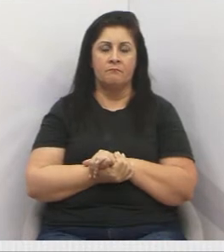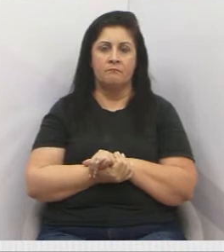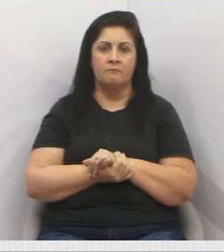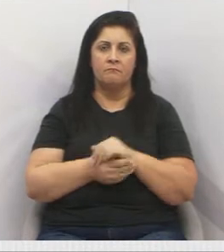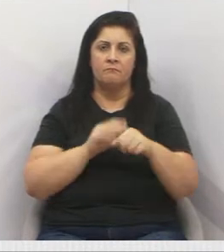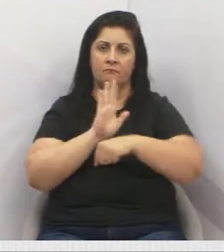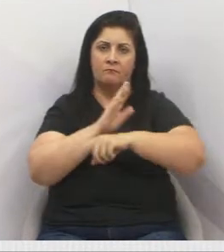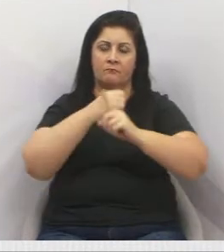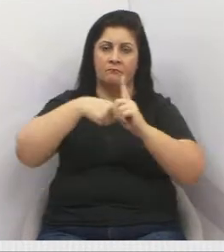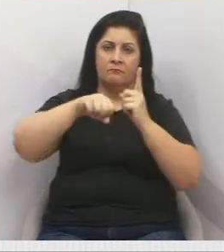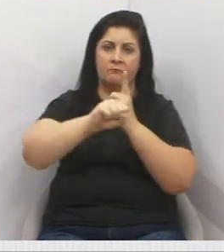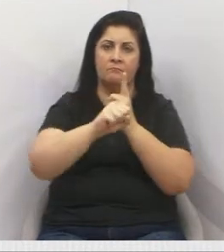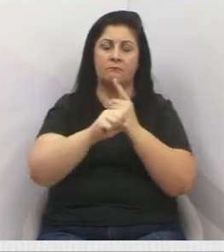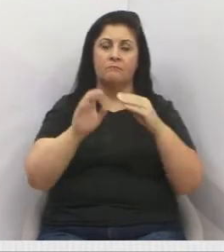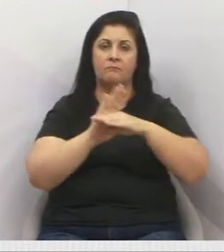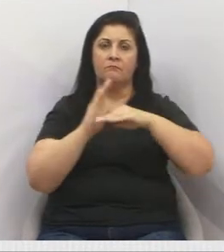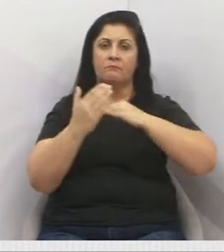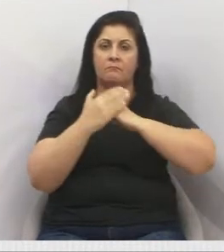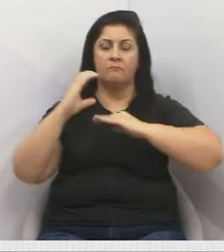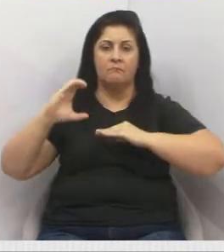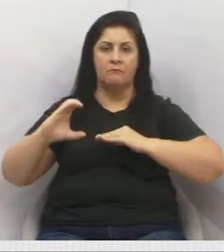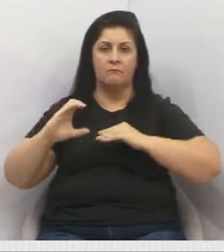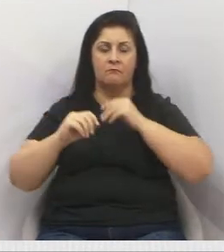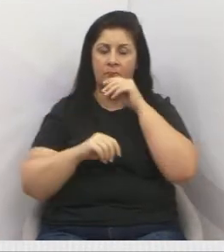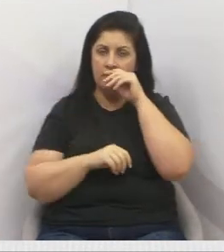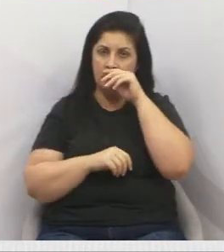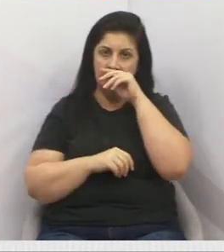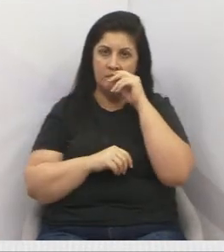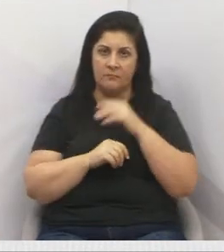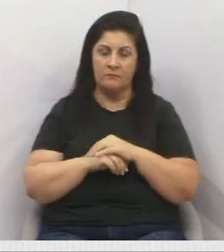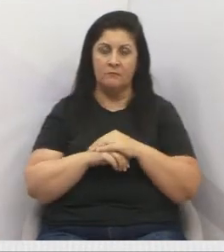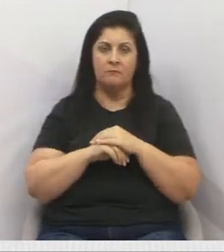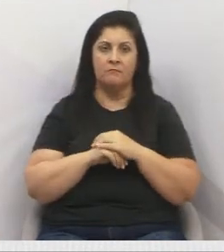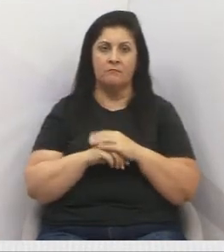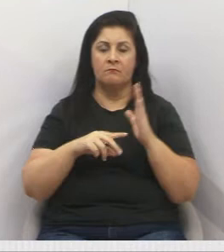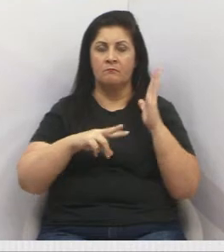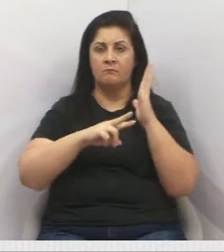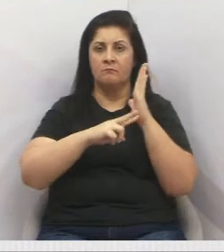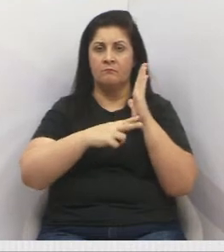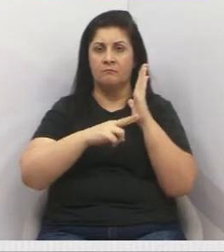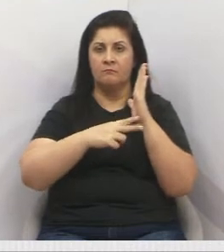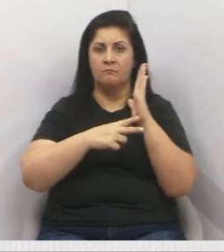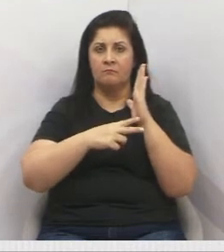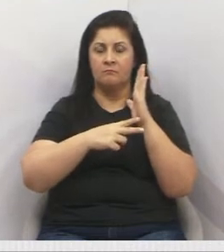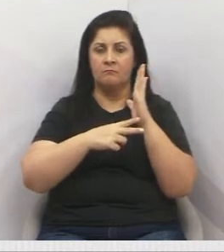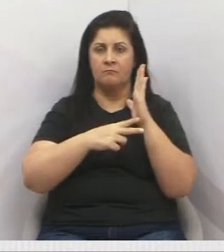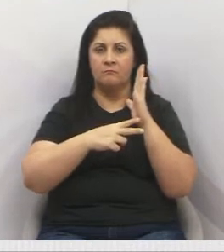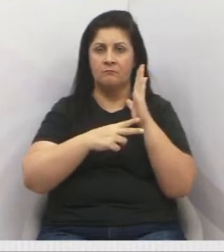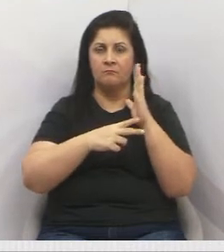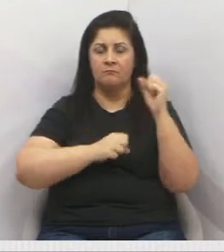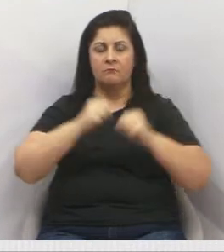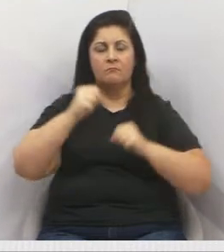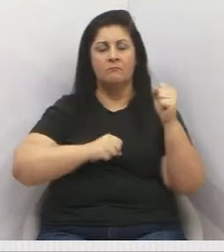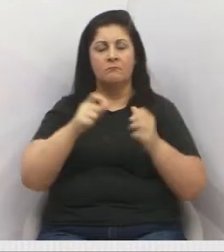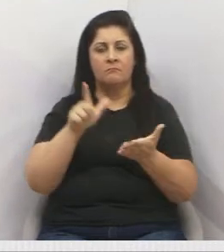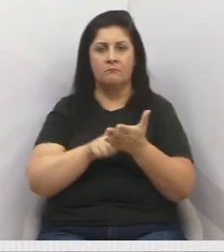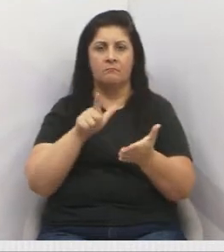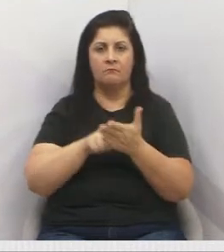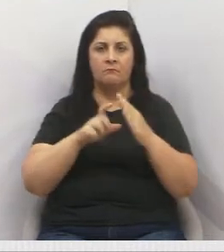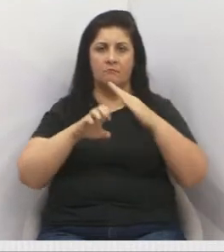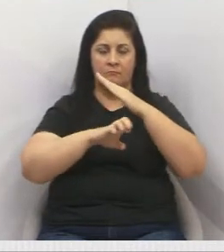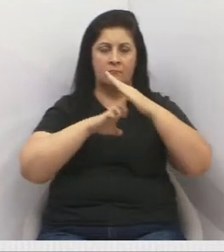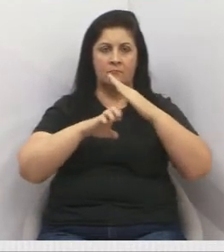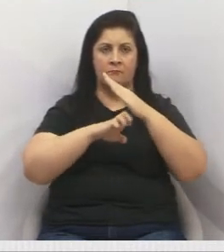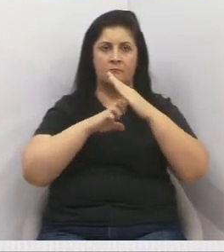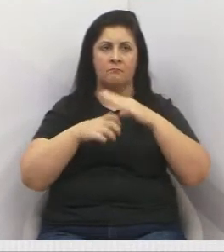Movimentos populares, Parque Califórnia, entidade de classe sindical, Sindicato dos Papeleiros, empresas ou